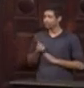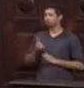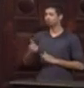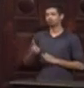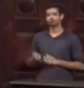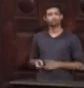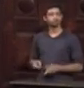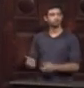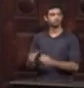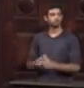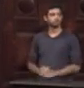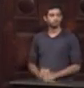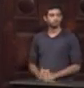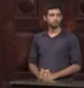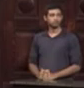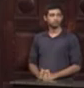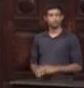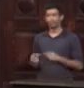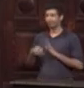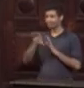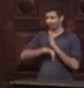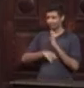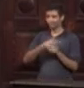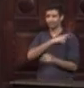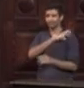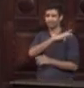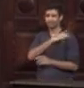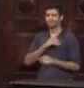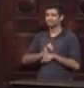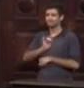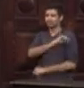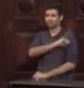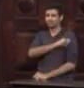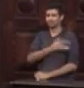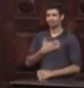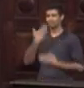que ouve com atenção no currículo do ensino médio da Rede Estadual de Educação. Muito obrigado, deputado Tiaju.